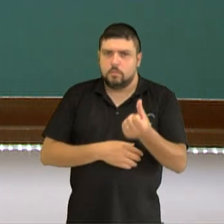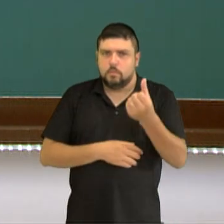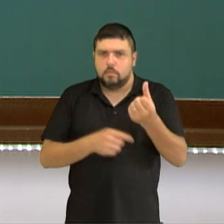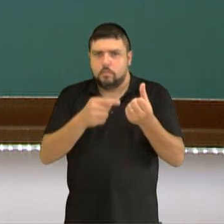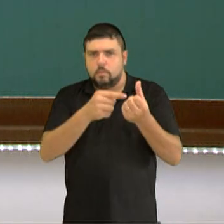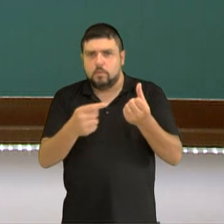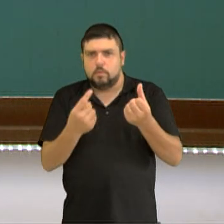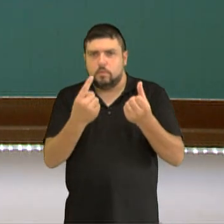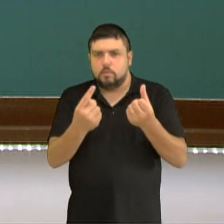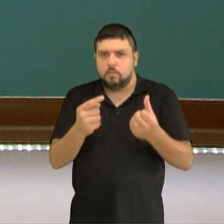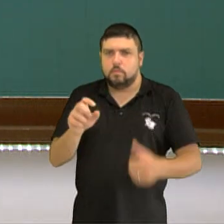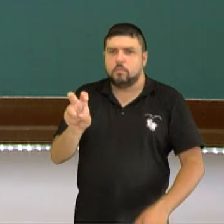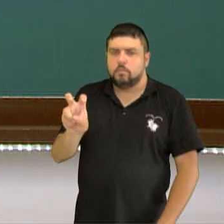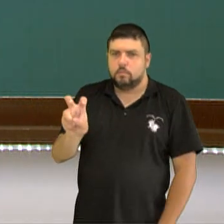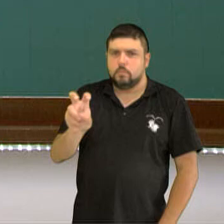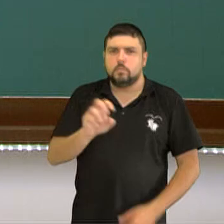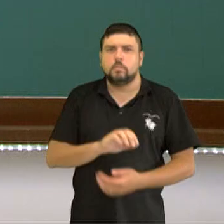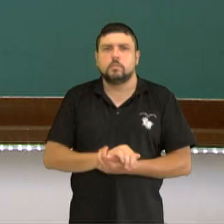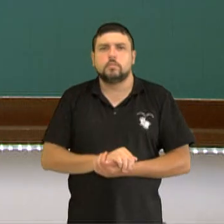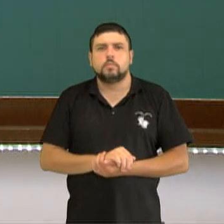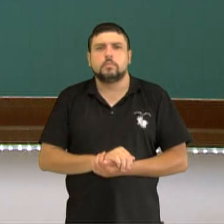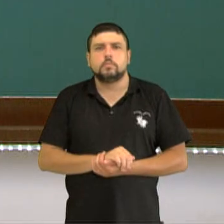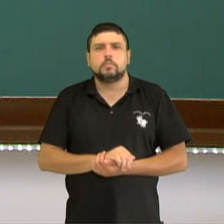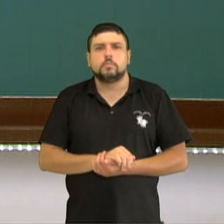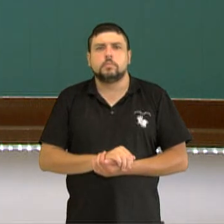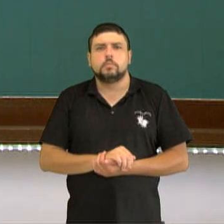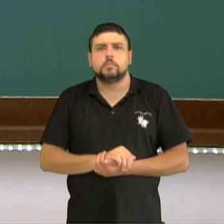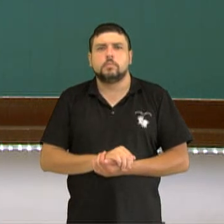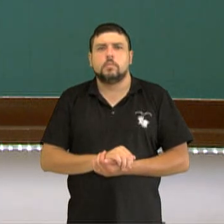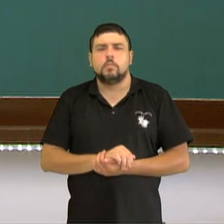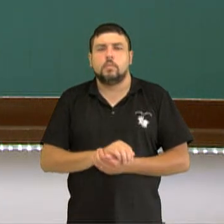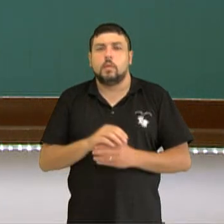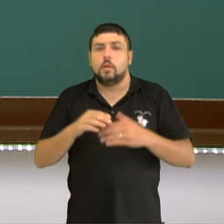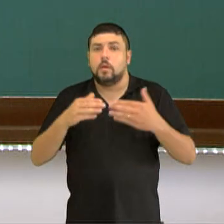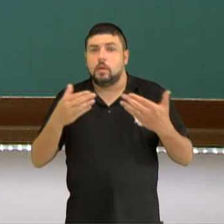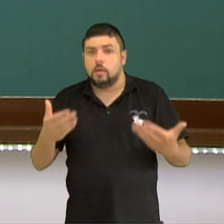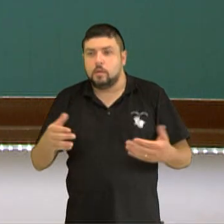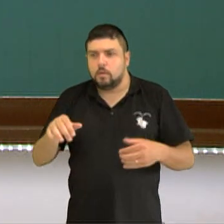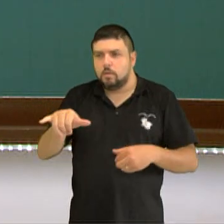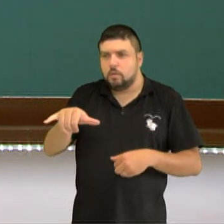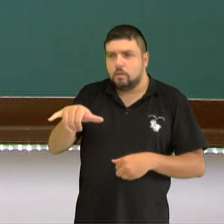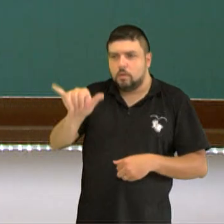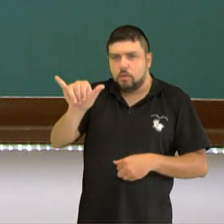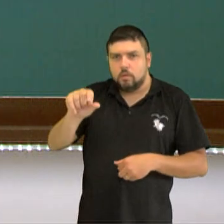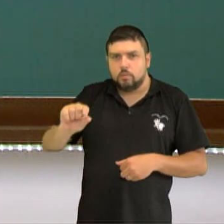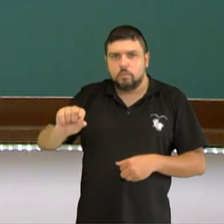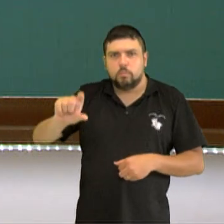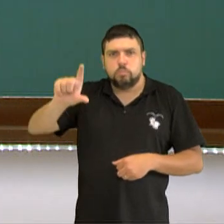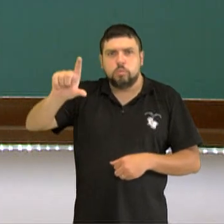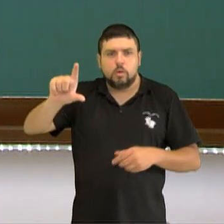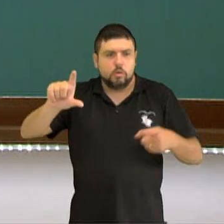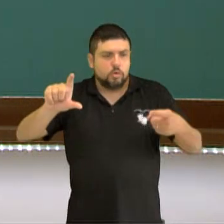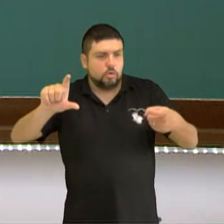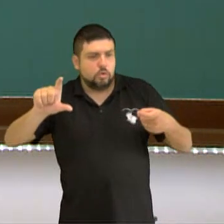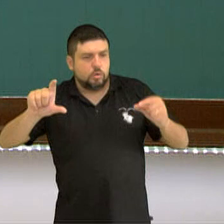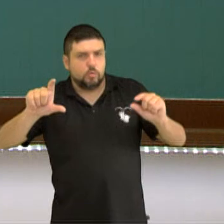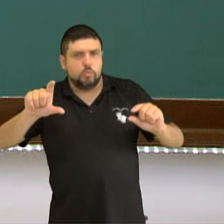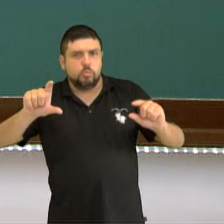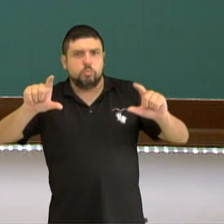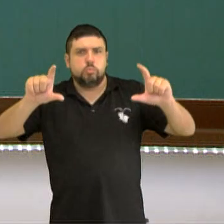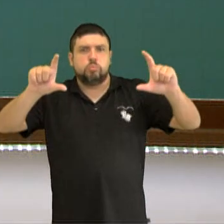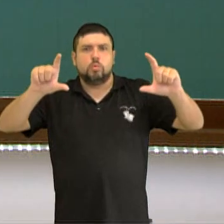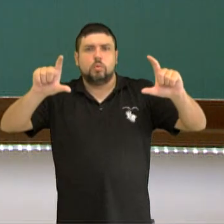1, 5. Então, os valores de y também aumentaram. O comportamento deles também